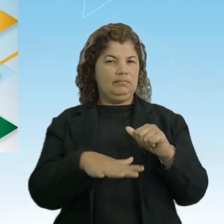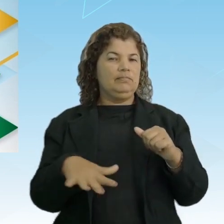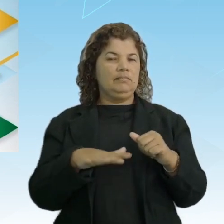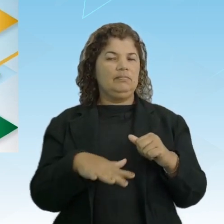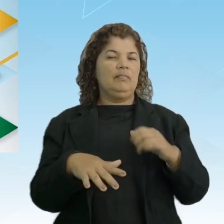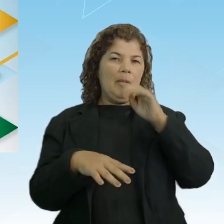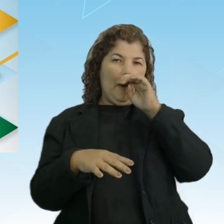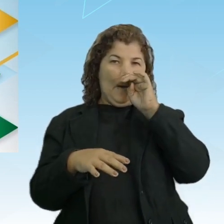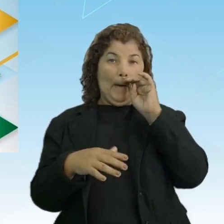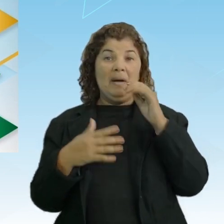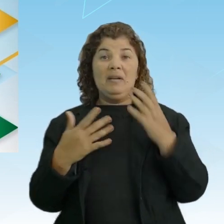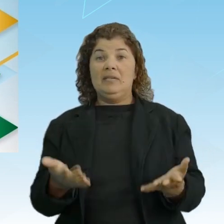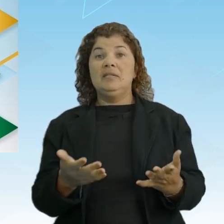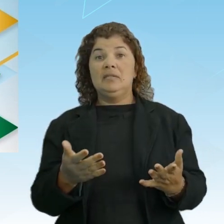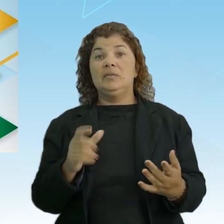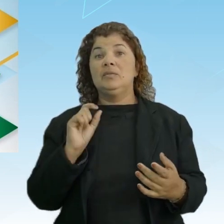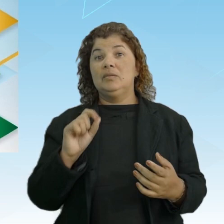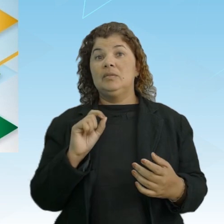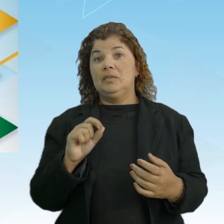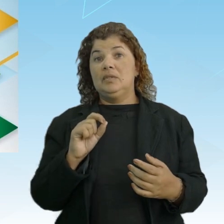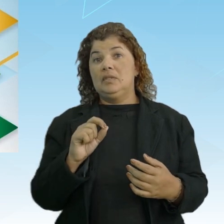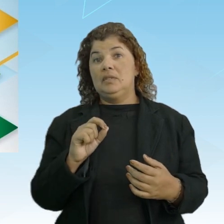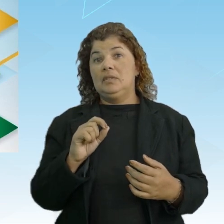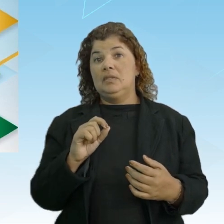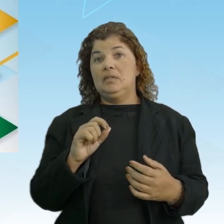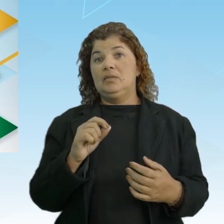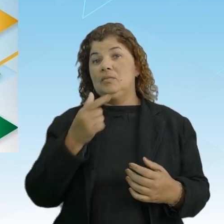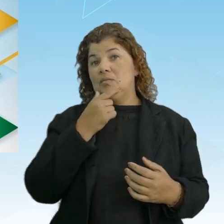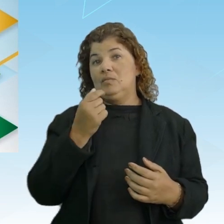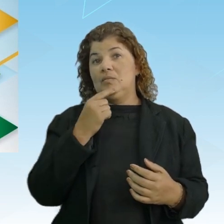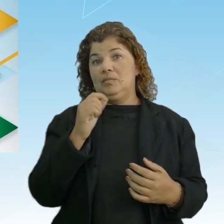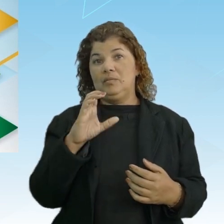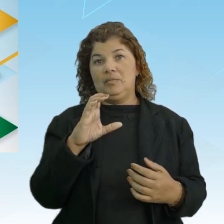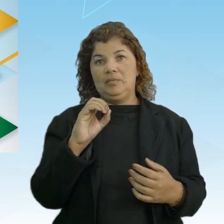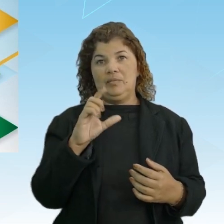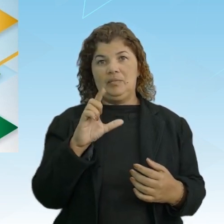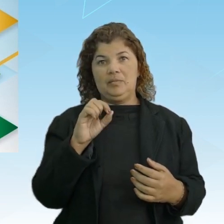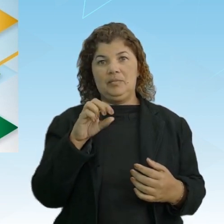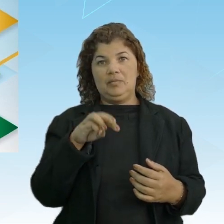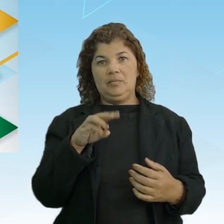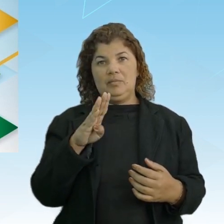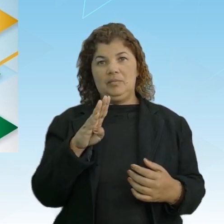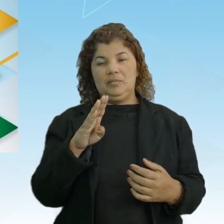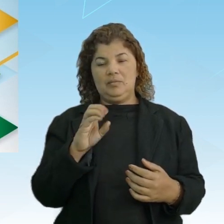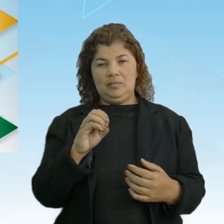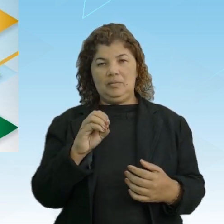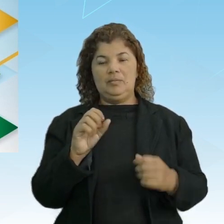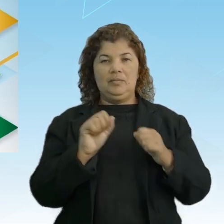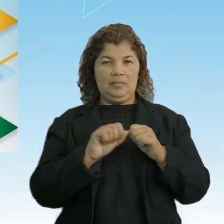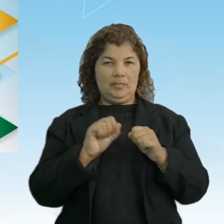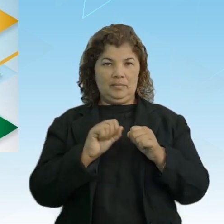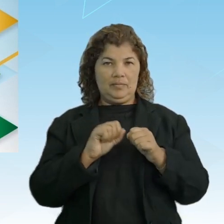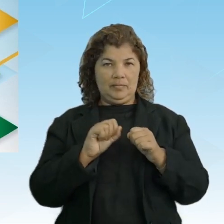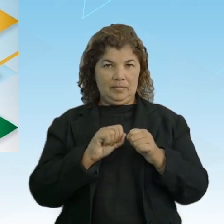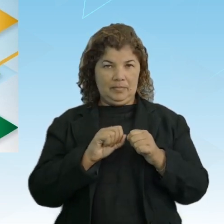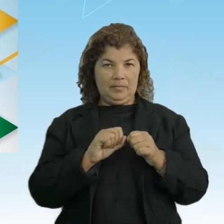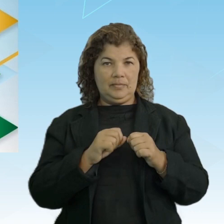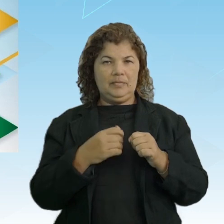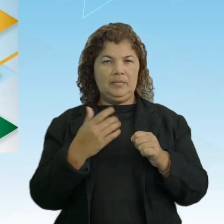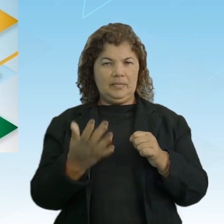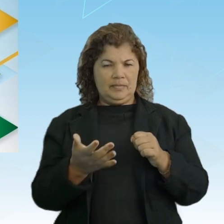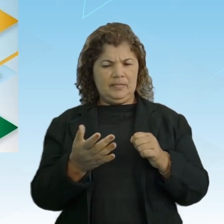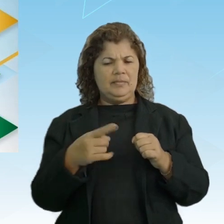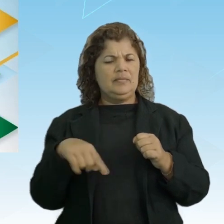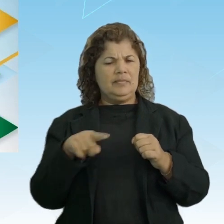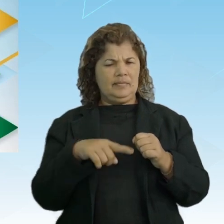Conquista da América. O que é que Colombo fez? O que é que Colombo fez, né? Então, o que Colombo fez? Então, a conquista da América foi um dos